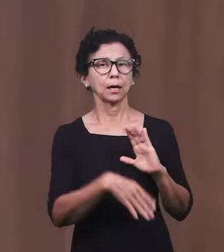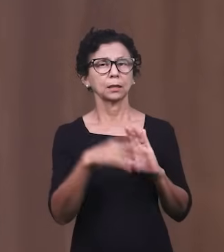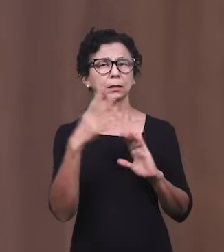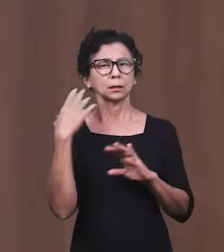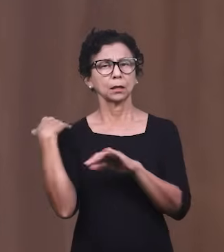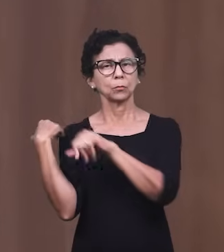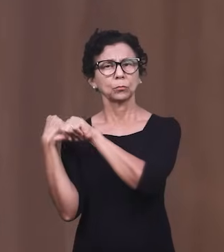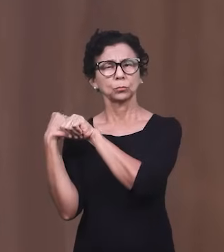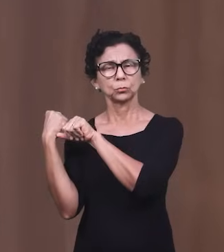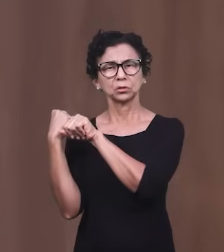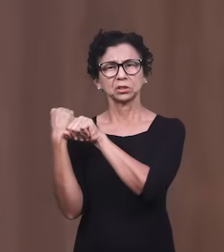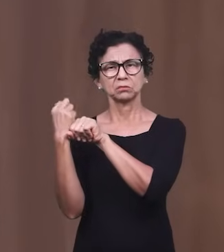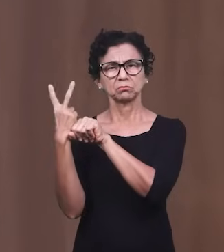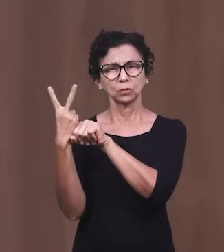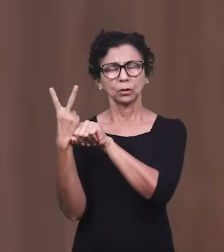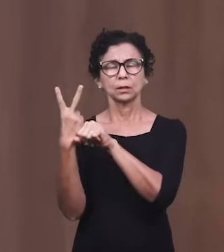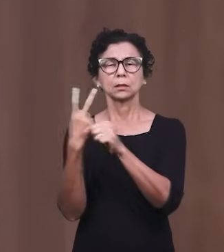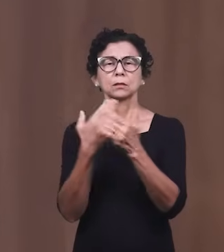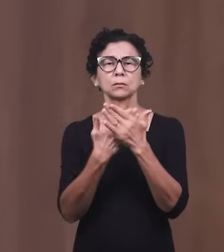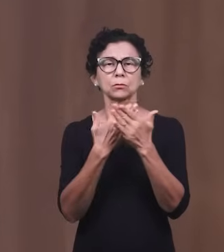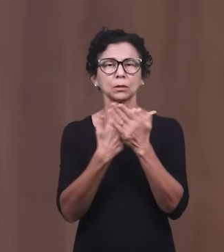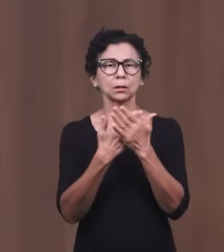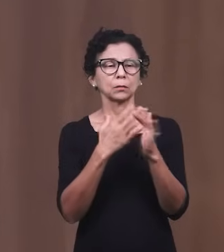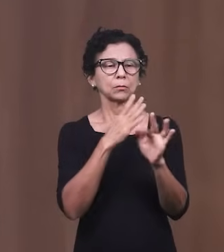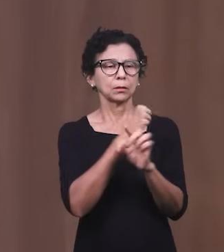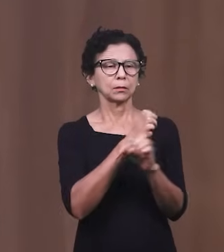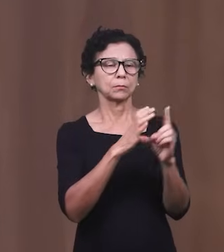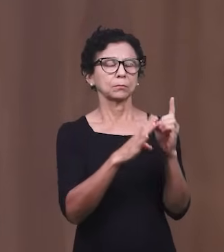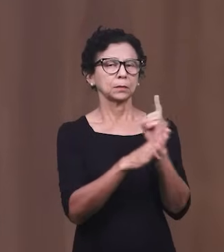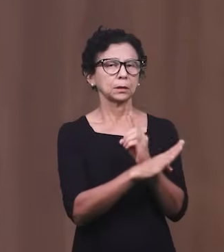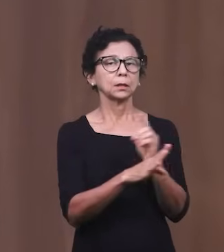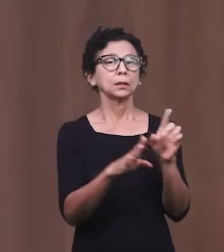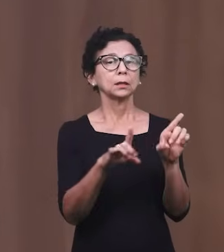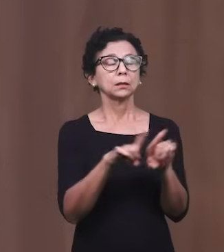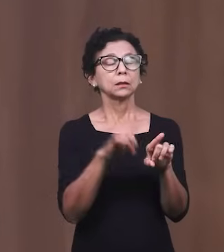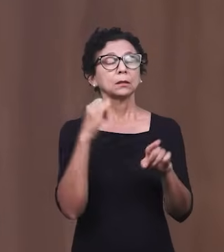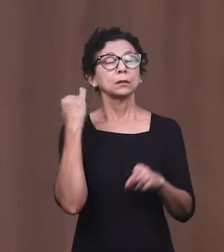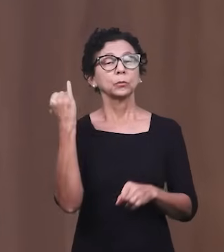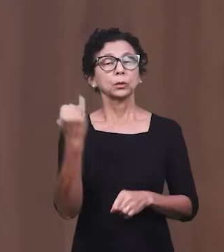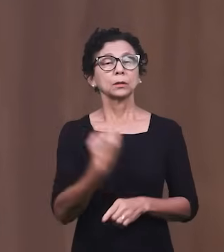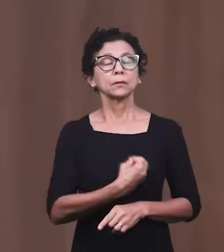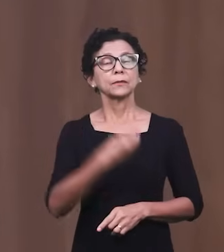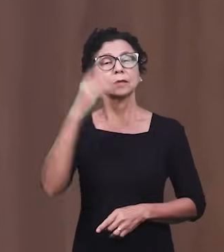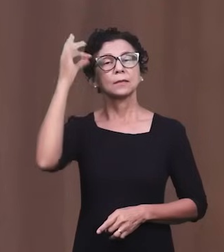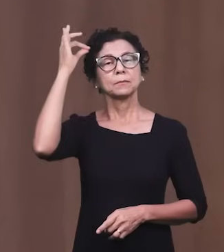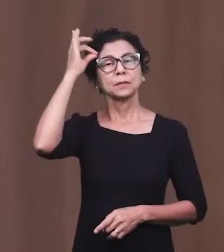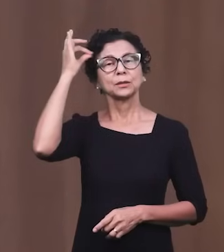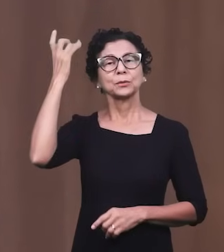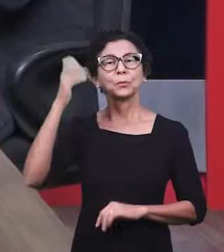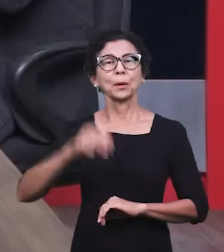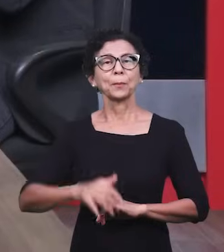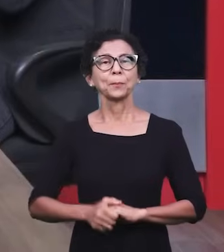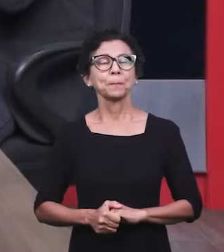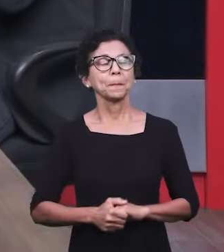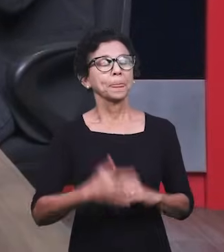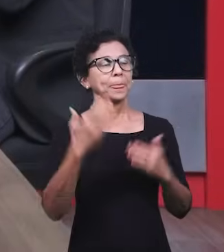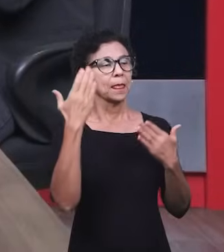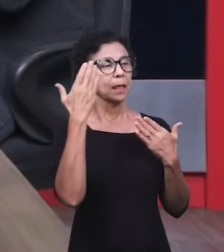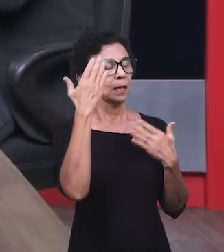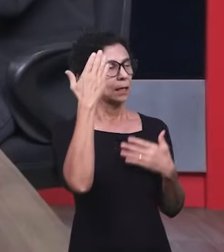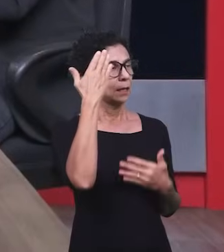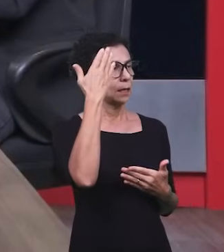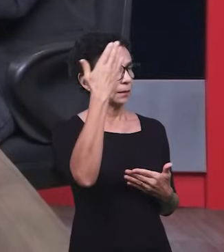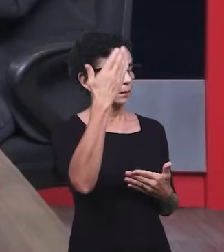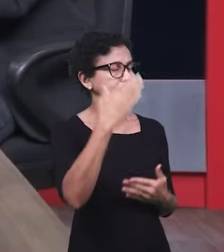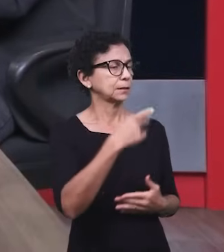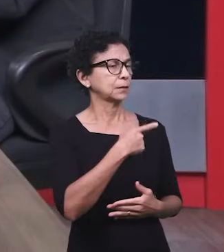Dominical e vai ser muito importante também para a nossa vida espiritual Quero agradecer ao professor Tiago a paz do